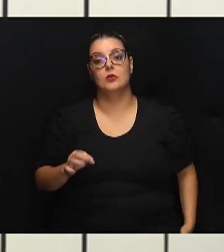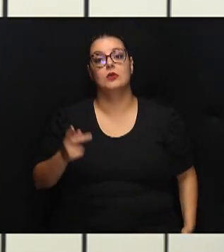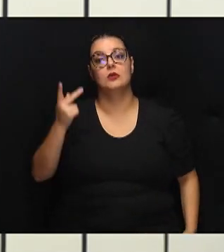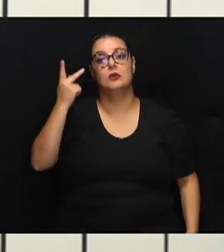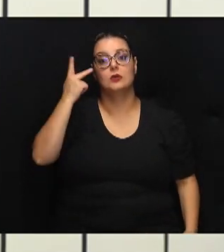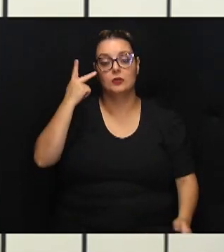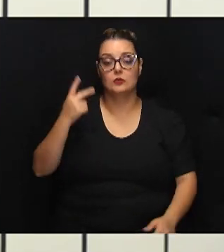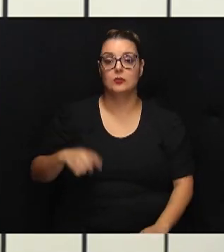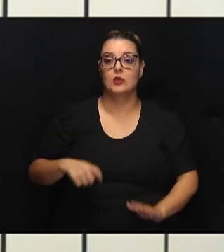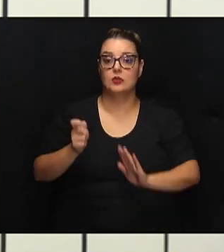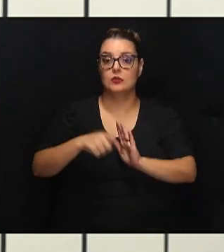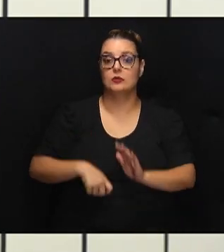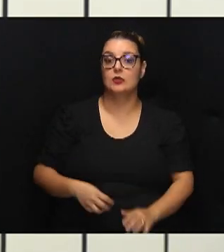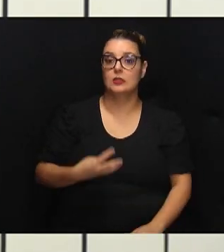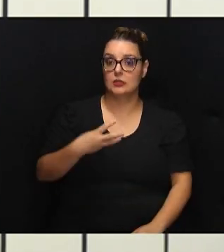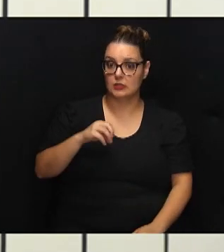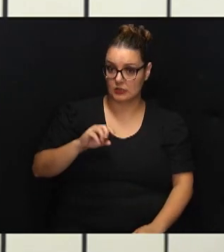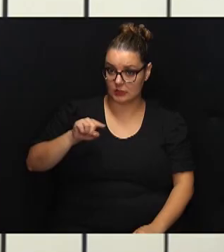Paulo, com